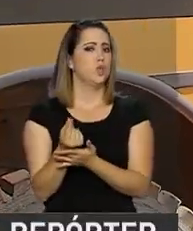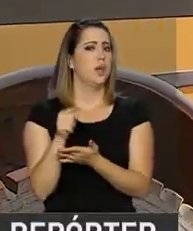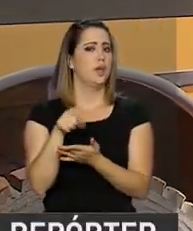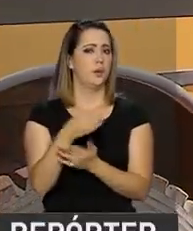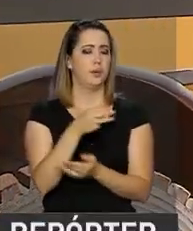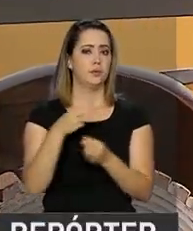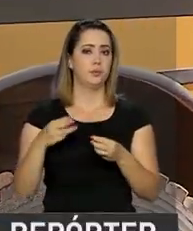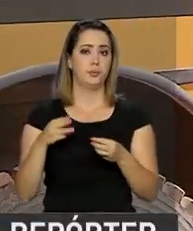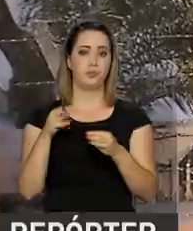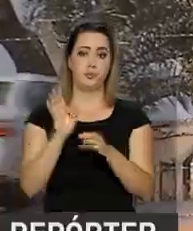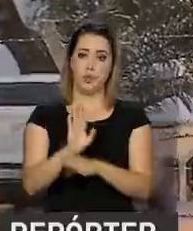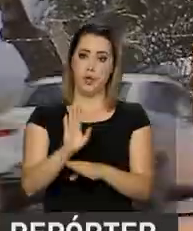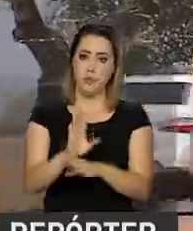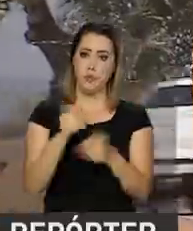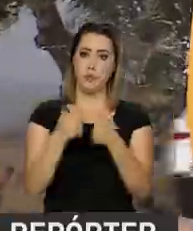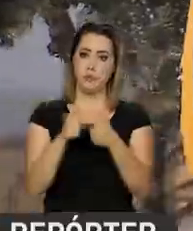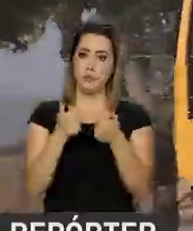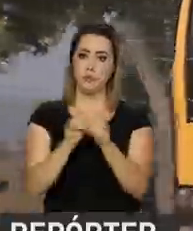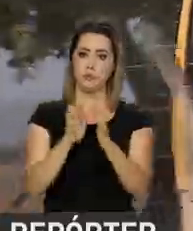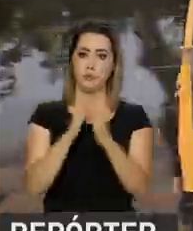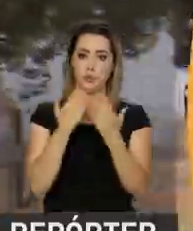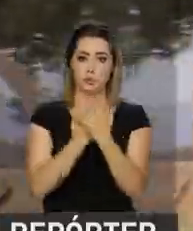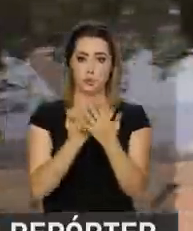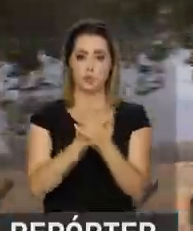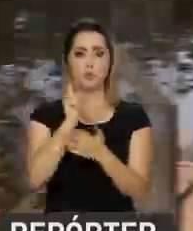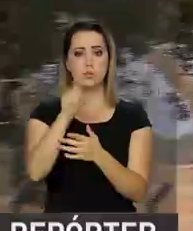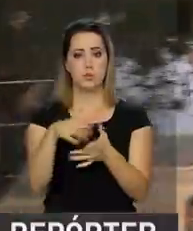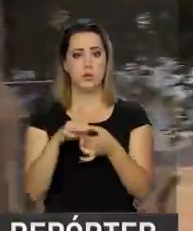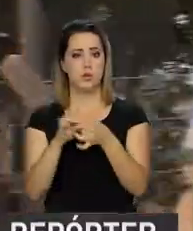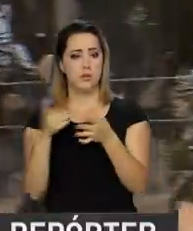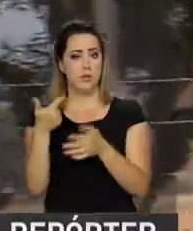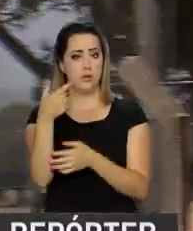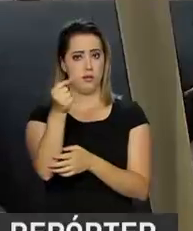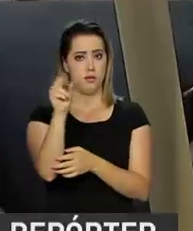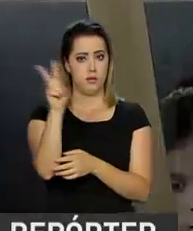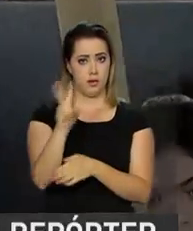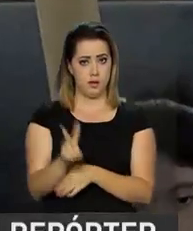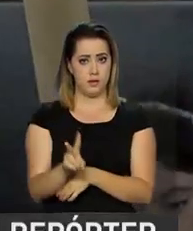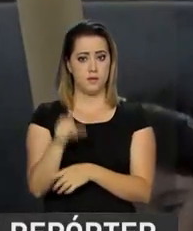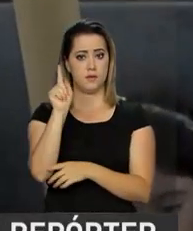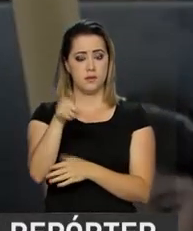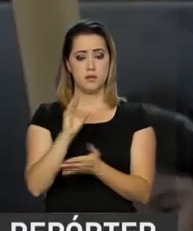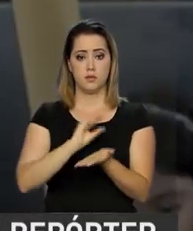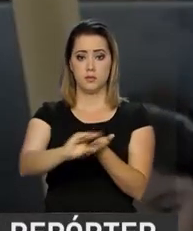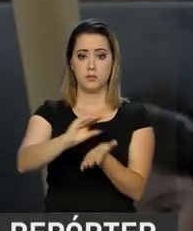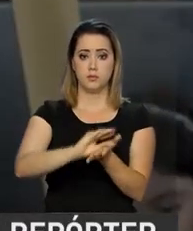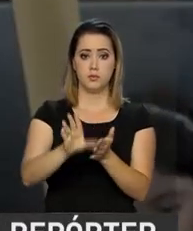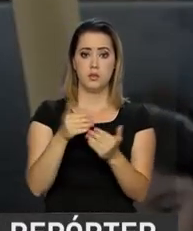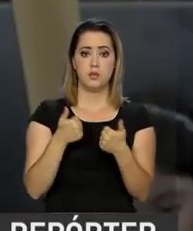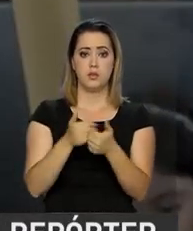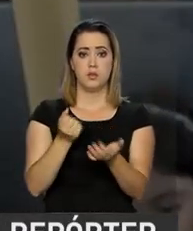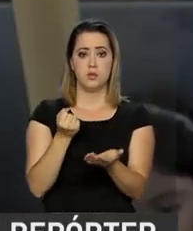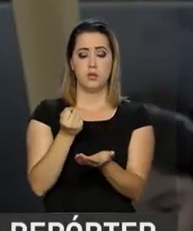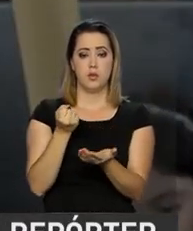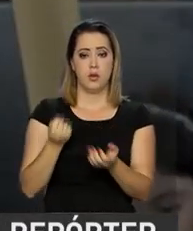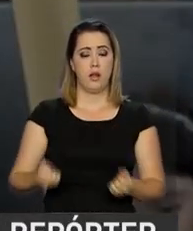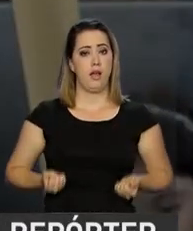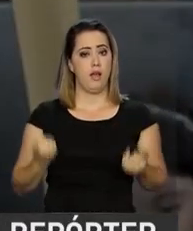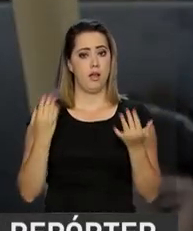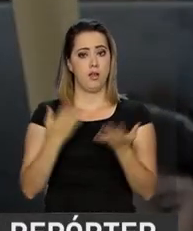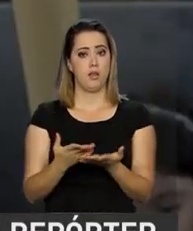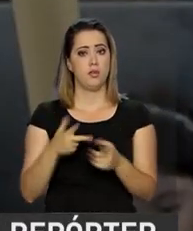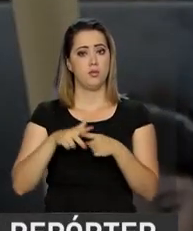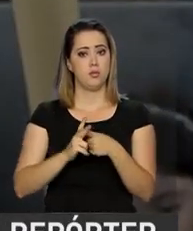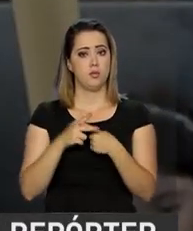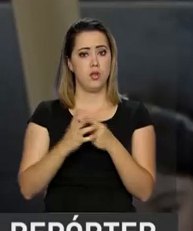programa nacional de apoio ao transporte escolar são liberados em 10 vezes e são destinados a despesas como reforma